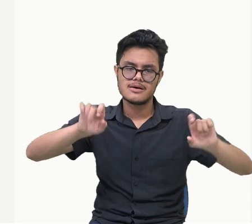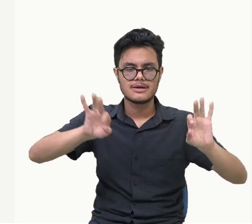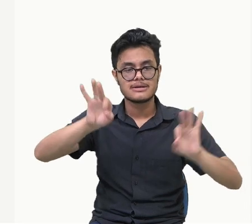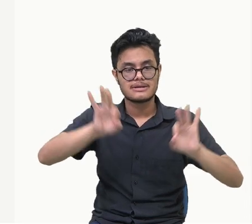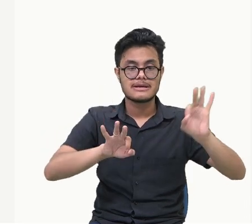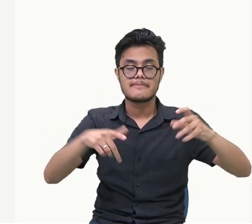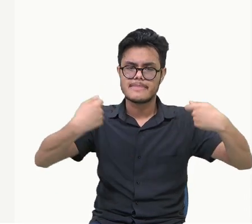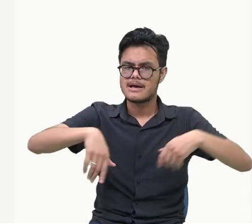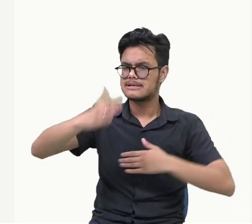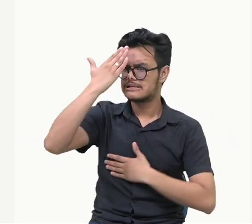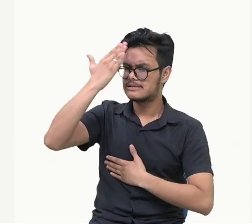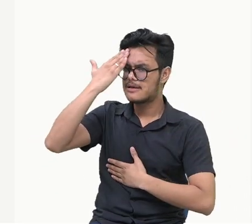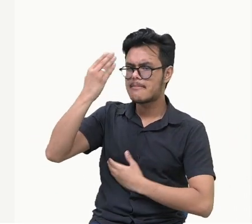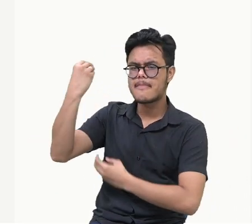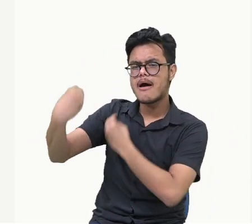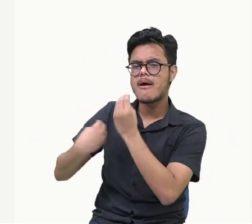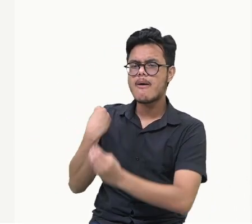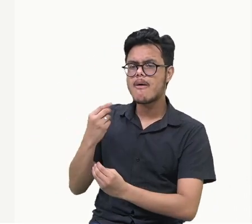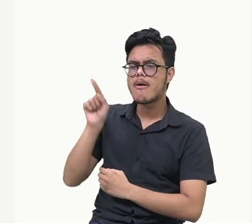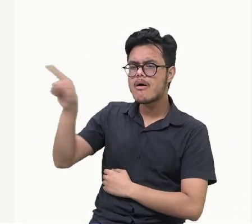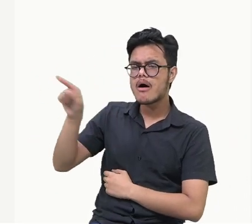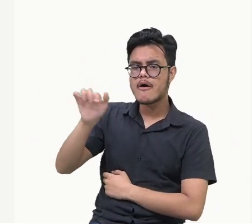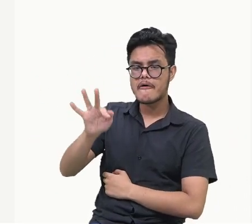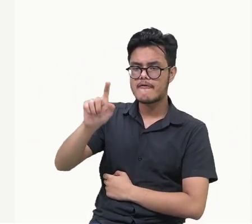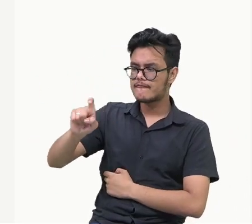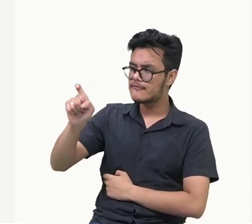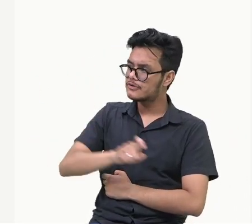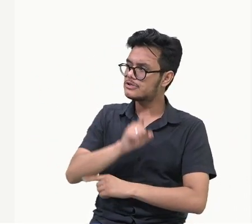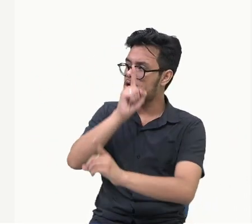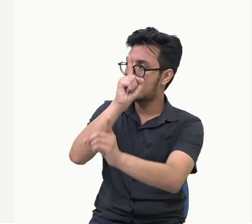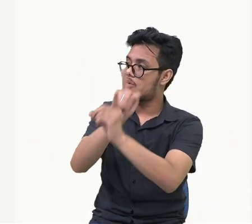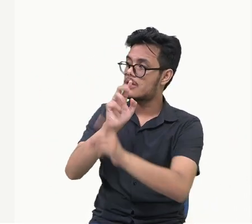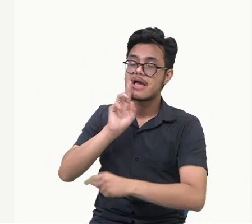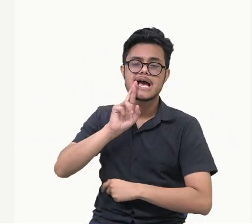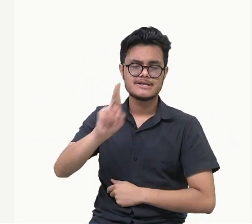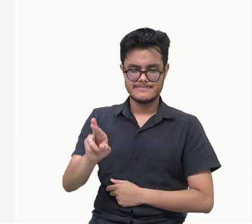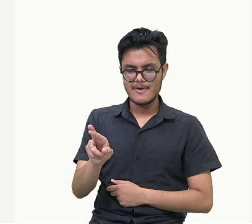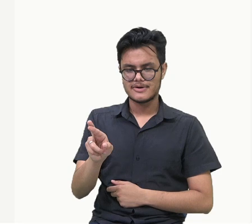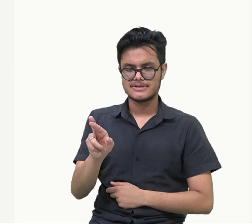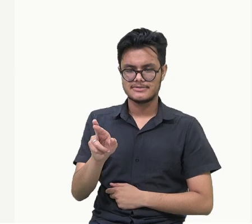nossa função para a gente poder chegar